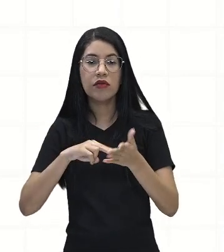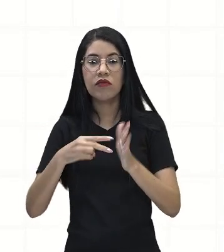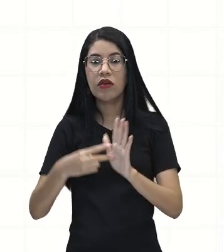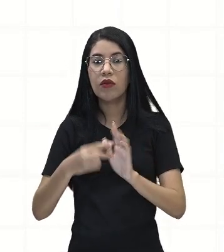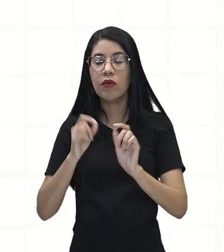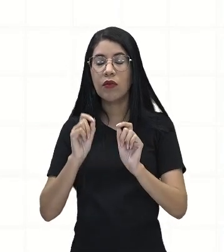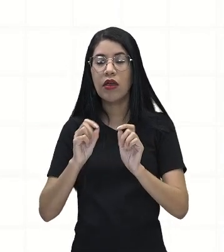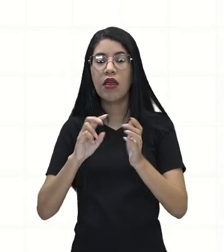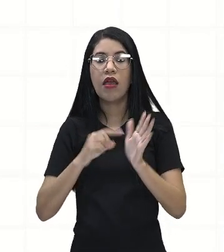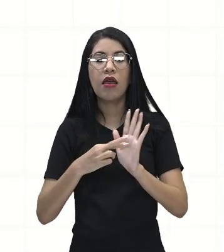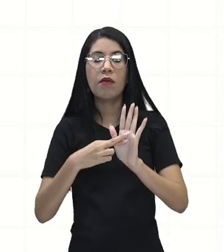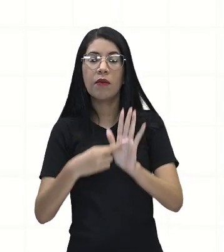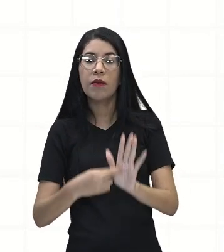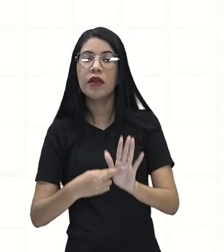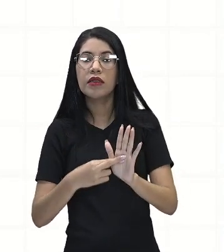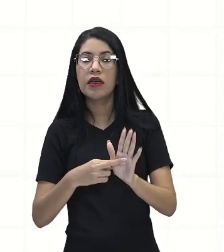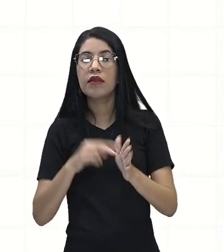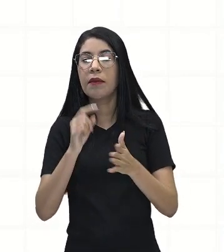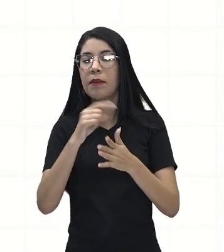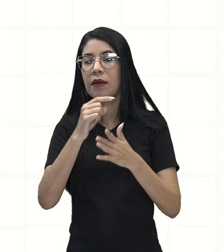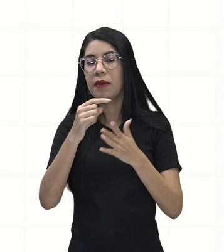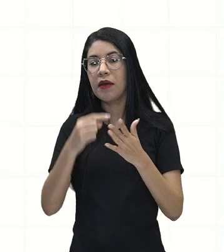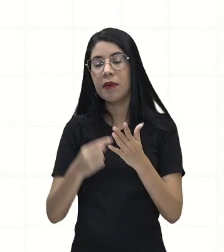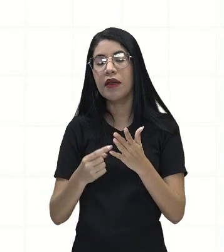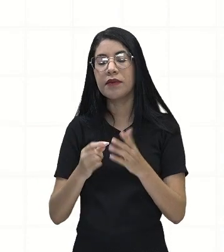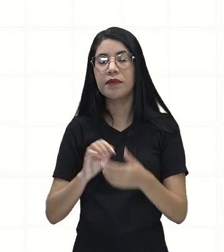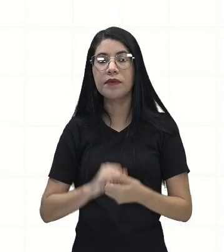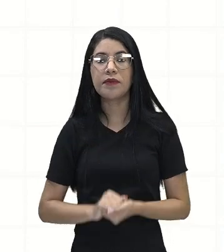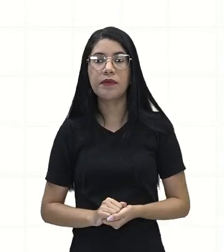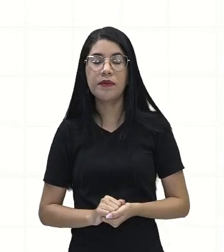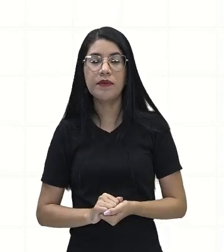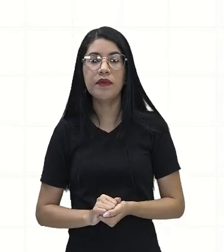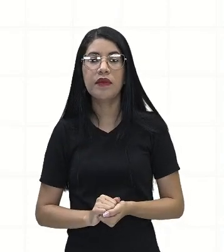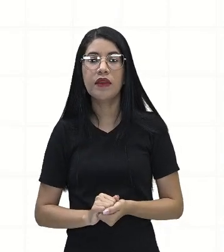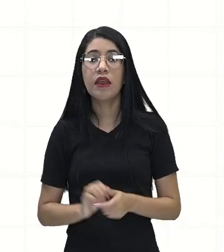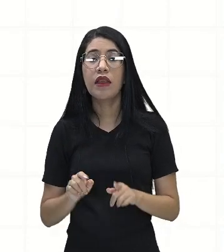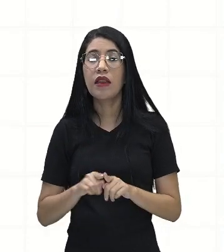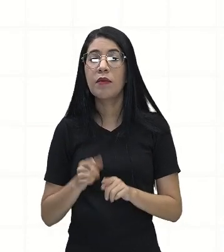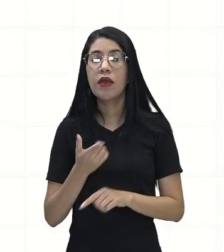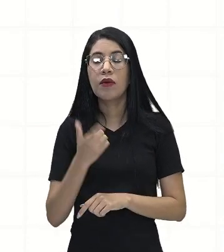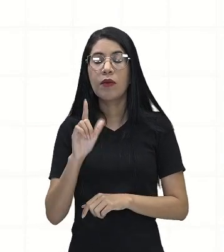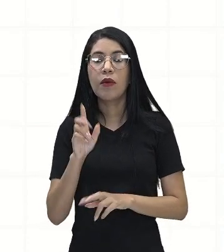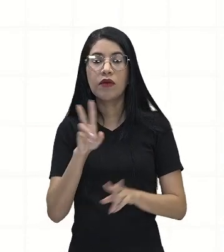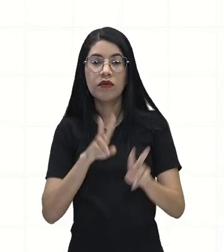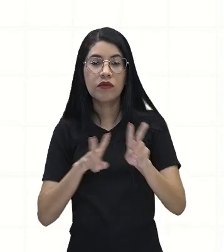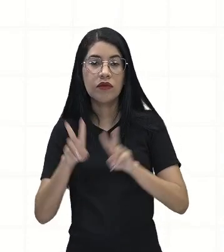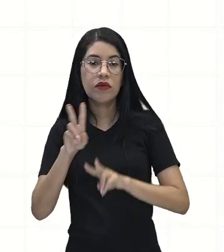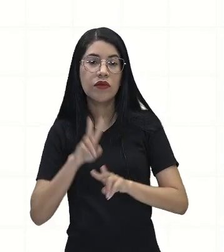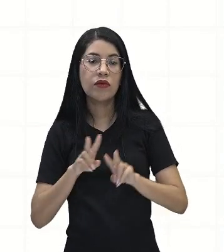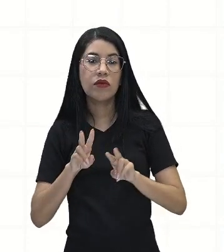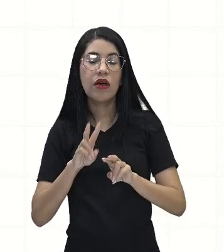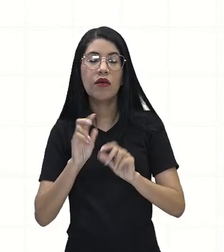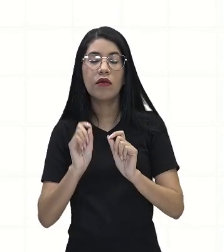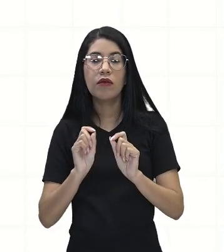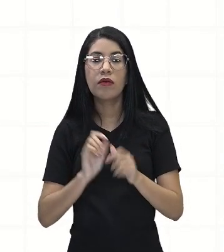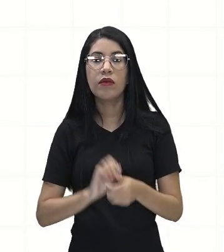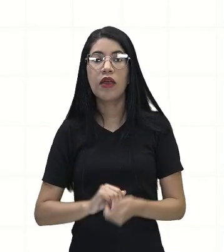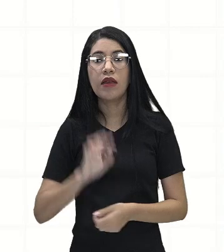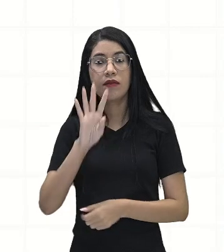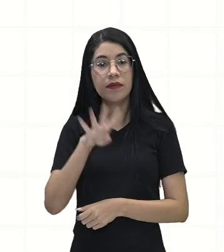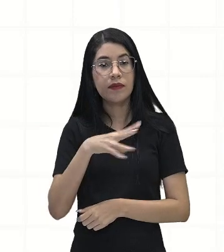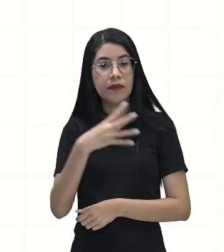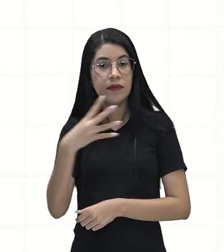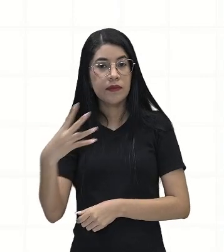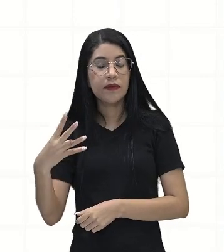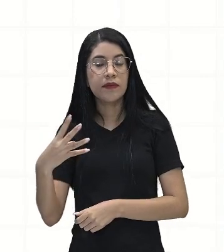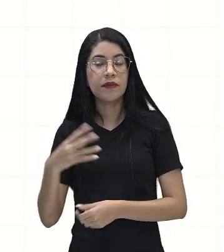os elementos que tem nesses gráficos. E aí o outro recurso visual aí que nós temos são as tabelas.